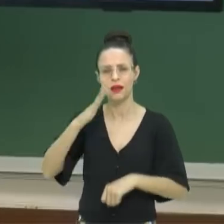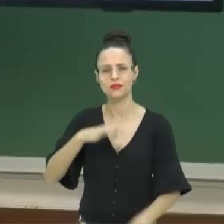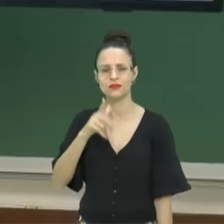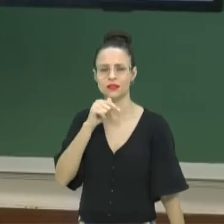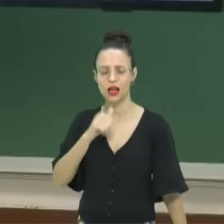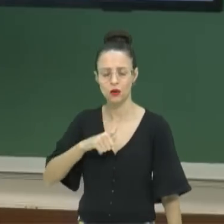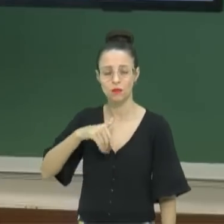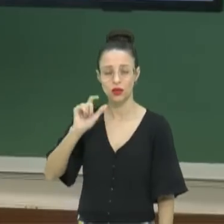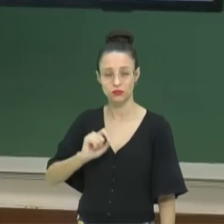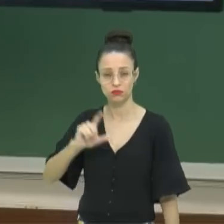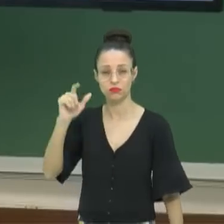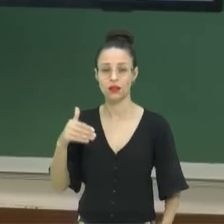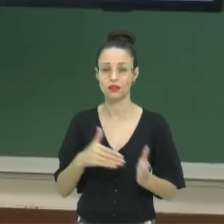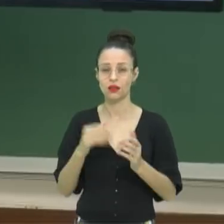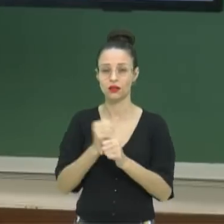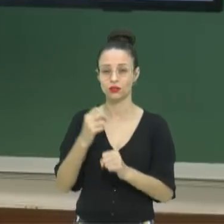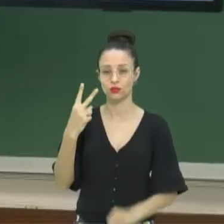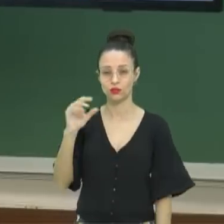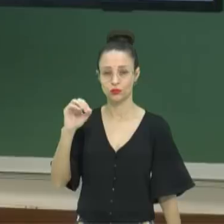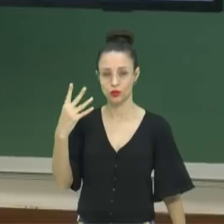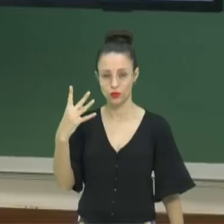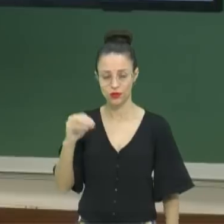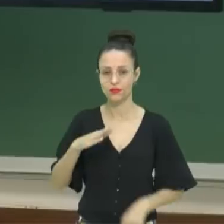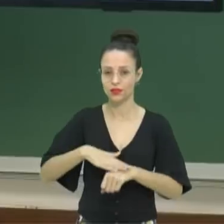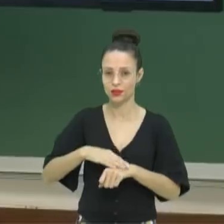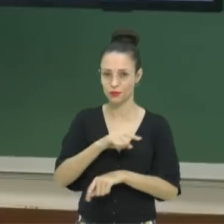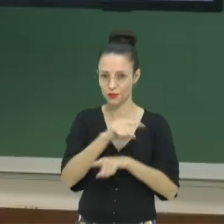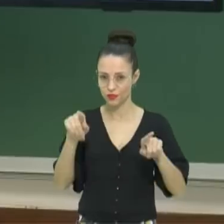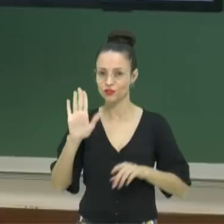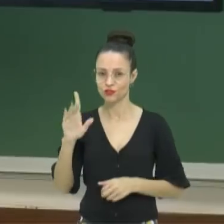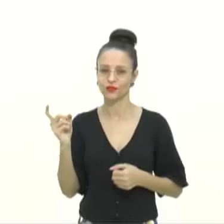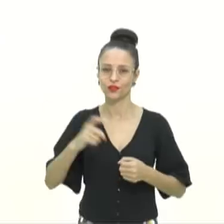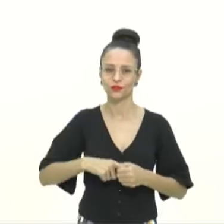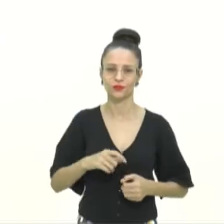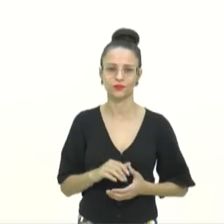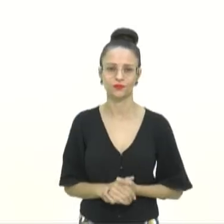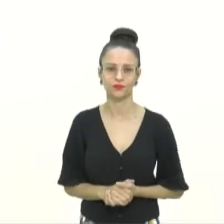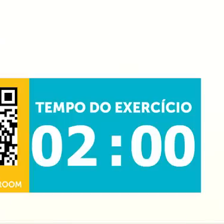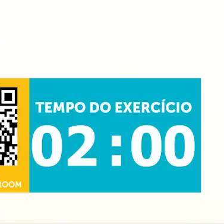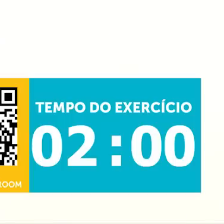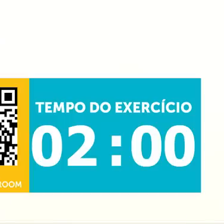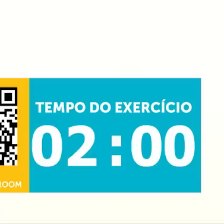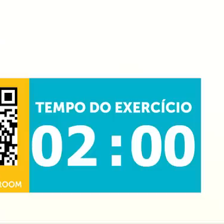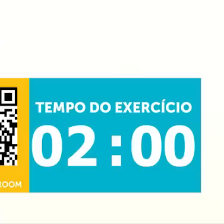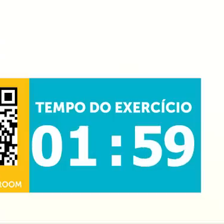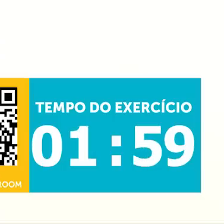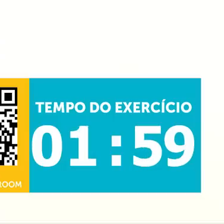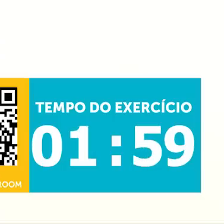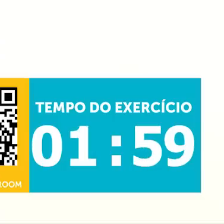até 2040? Um tempinho para você e já voltamos.